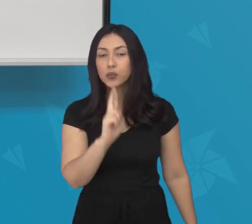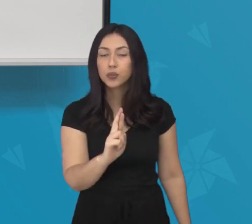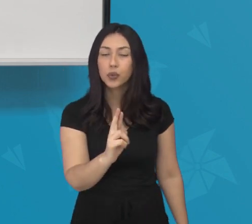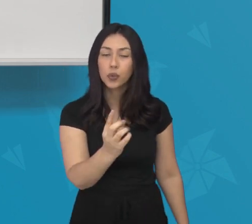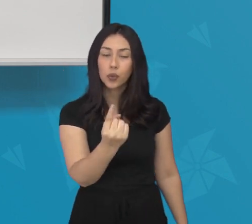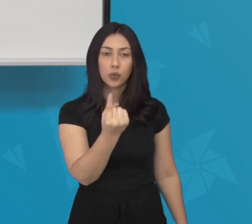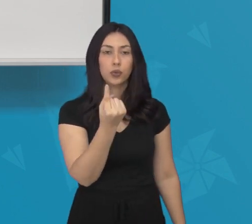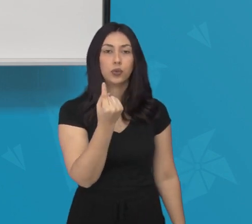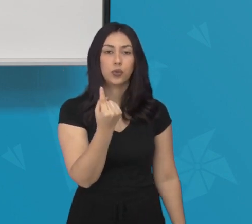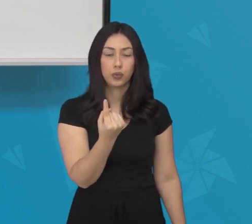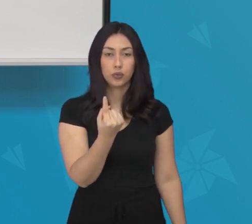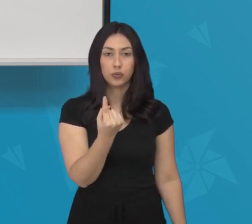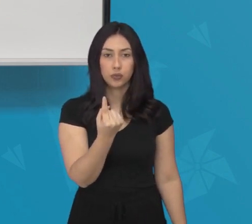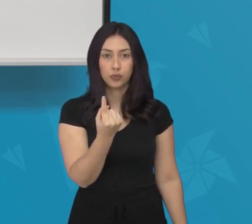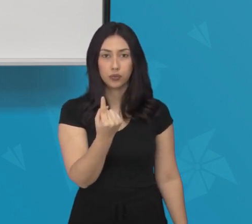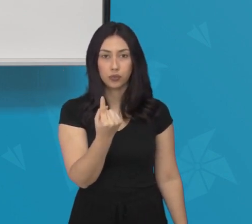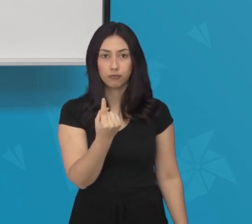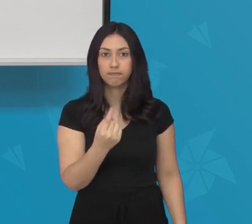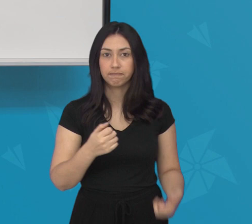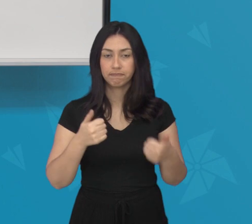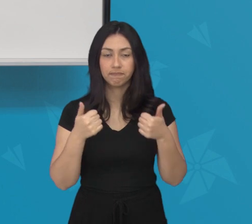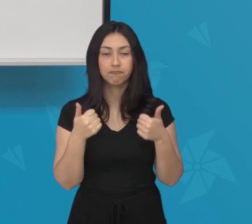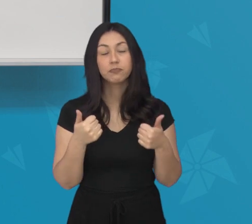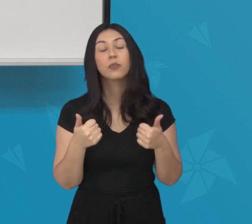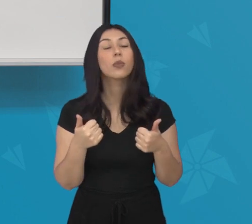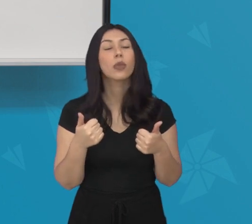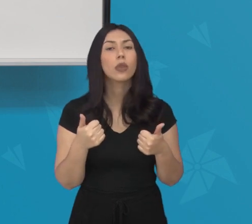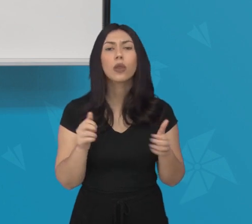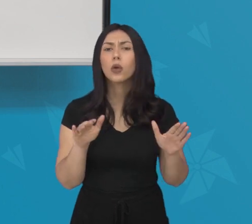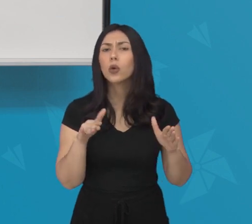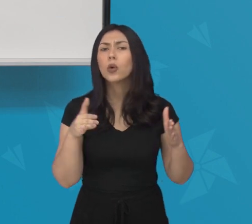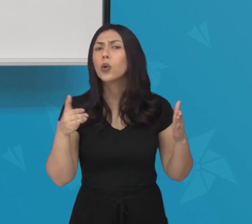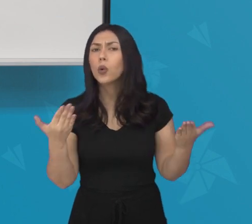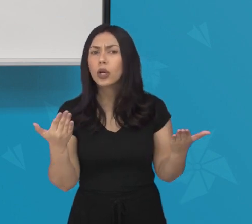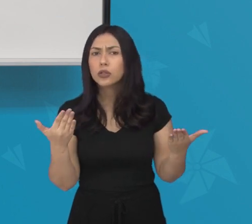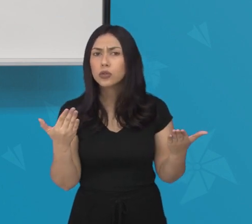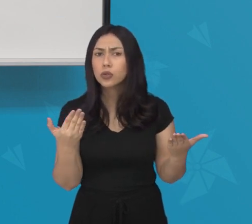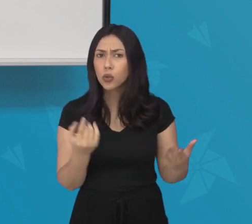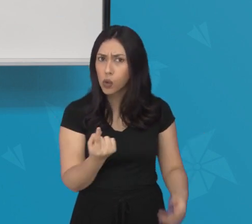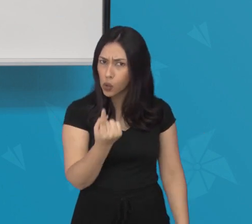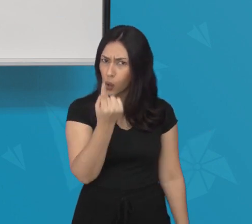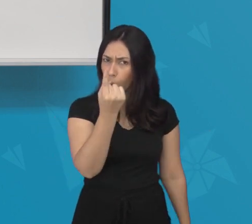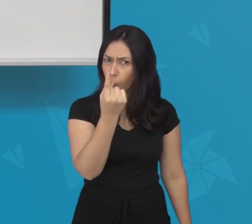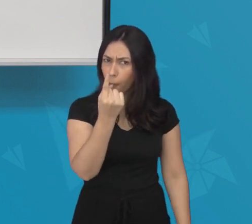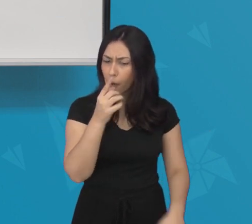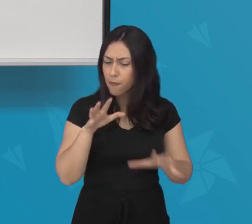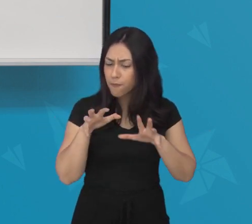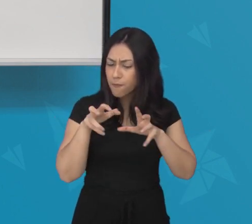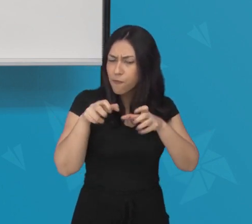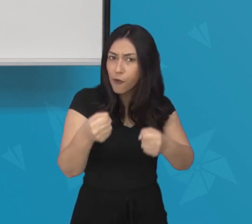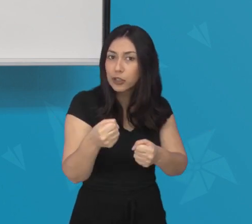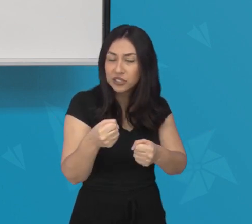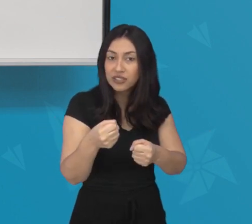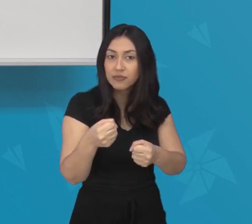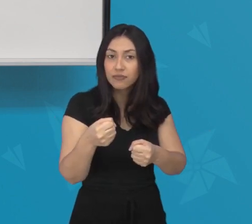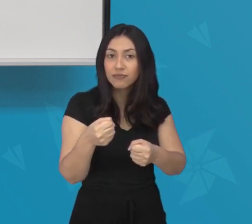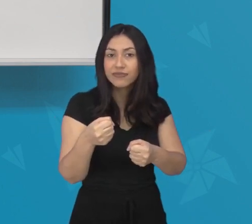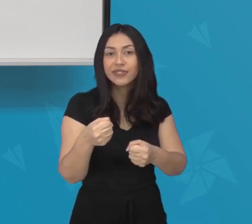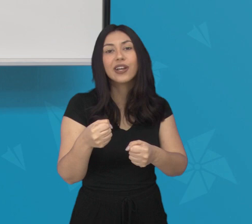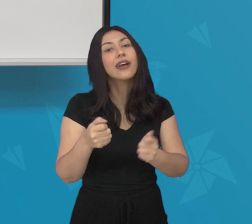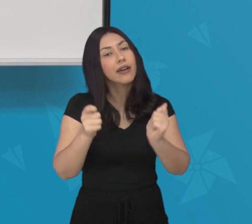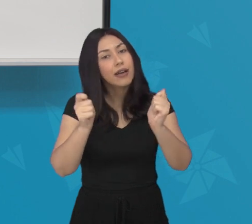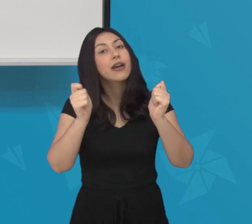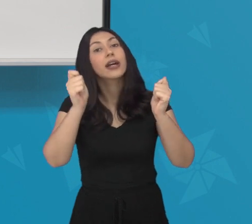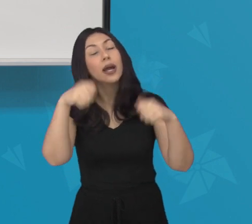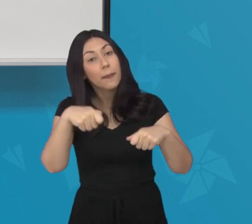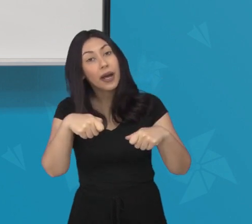chamada resultante. Beleza? Quando a gente tem a resultante que atua em um corpo, a gente pode, a partir desse momento,